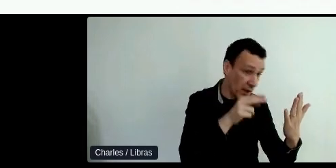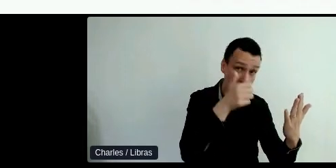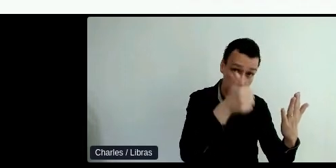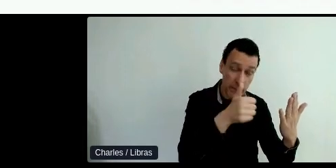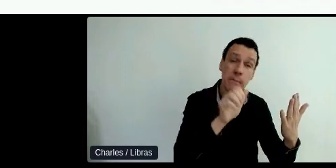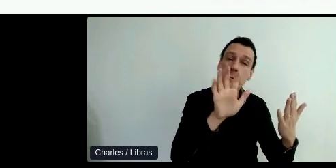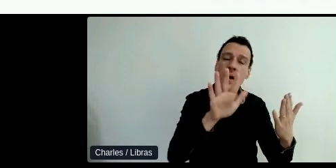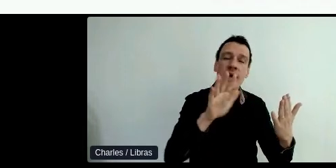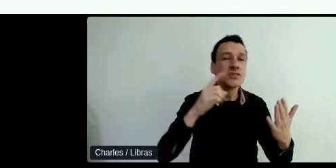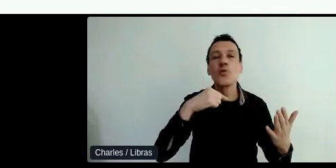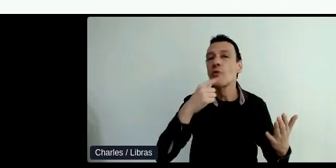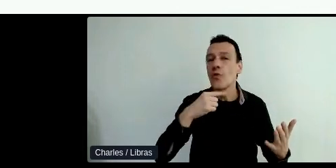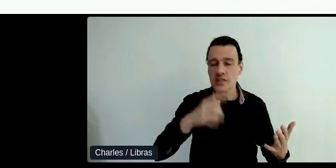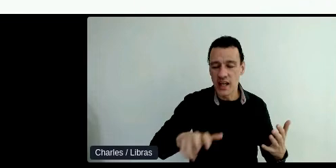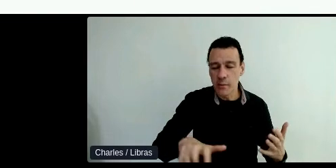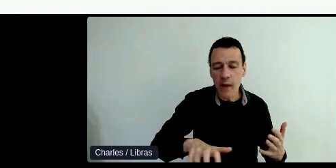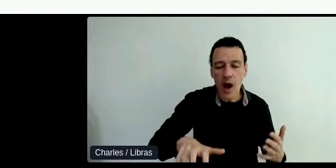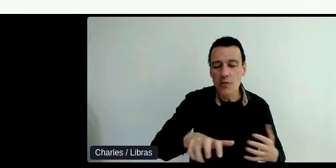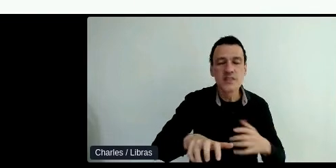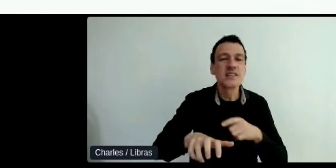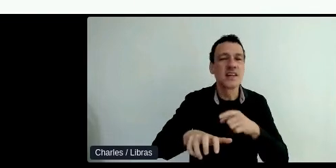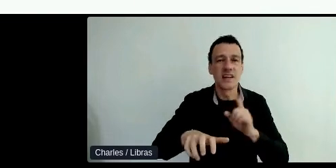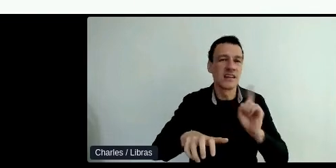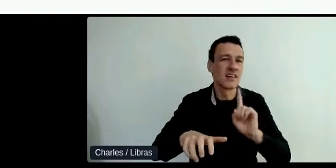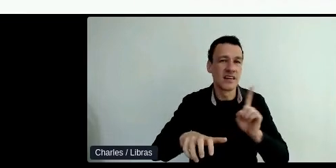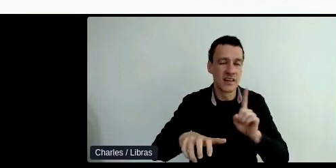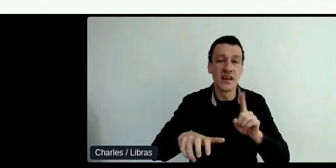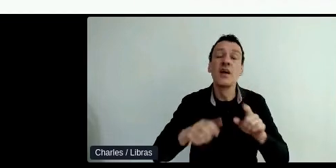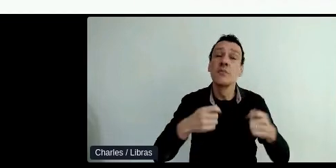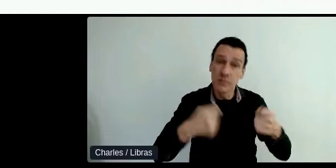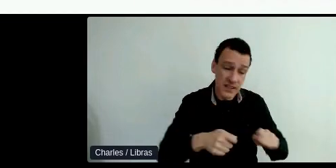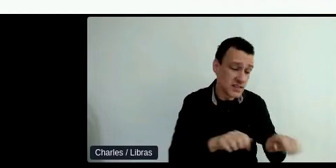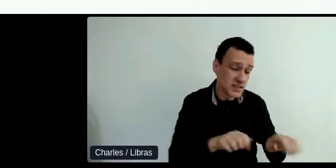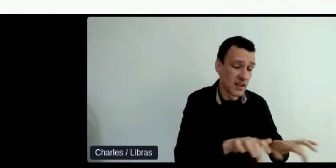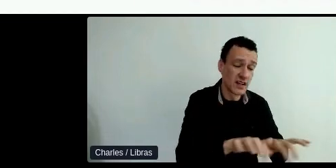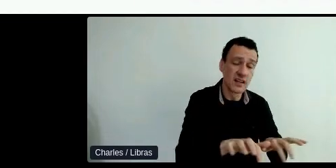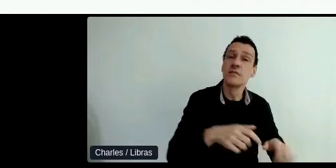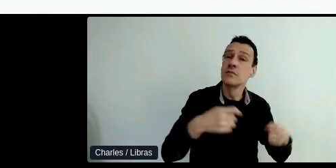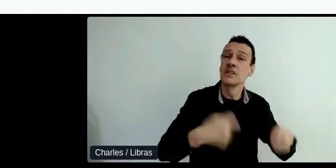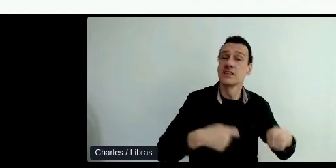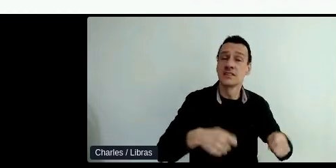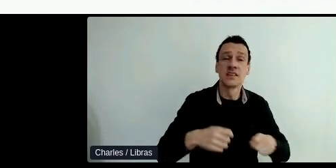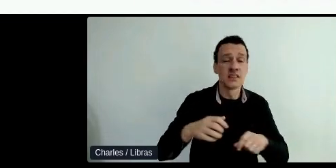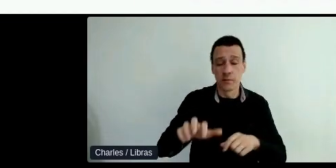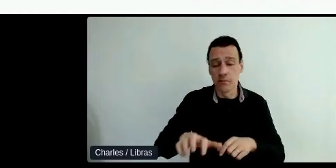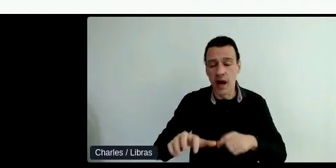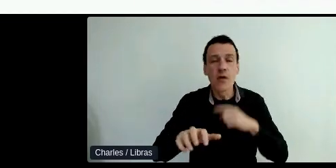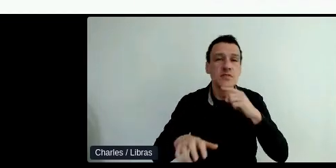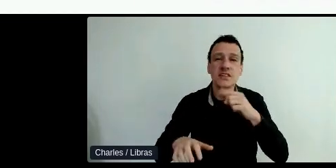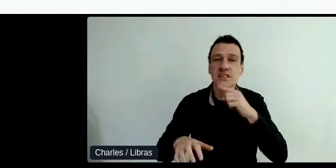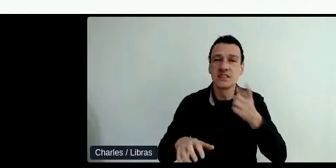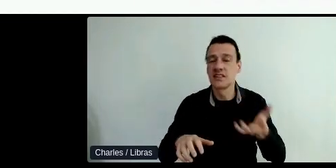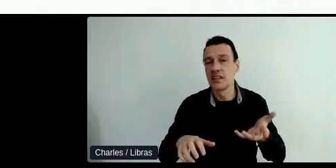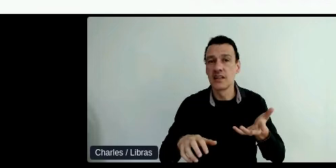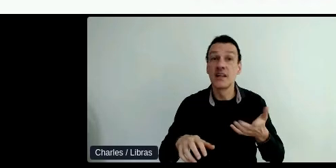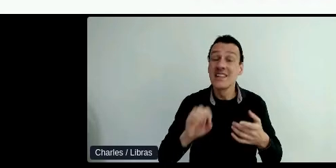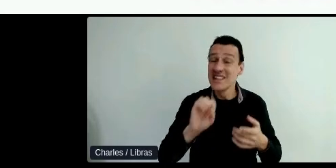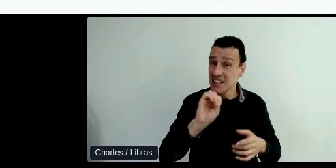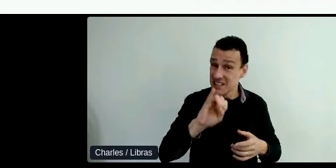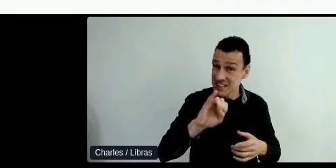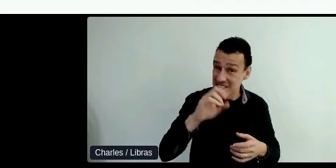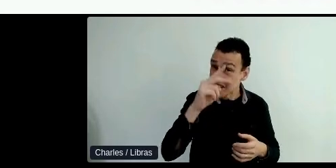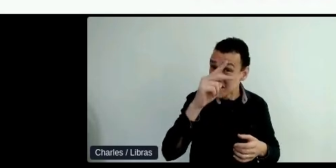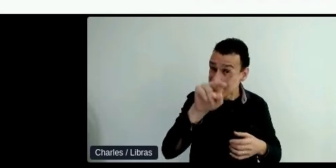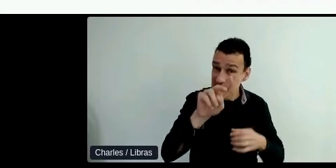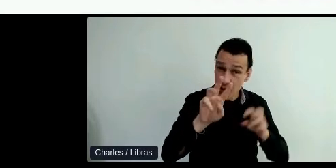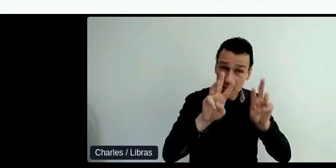suficiente para conseguir utilizar o mouse e precisa navegar via teclado. E aí, o seu site vai precisar